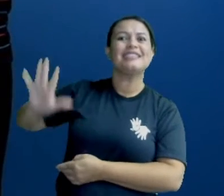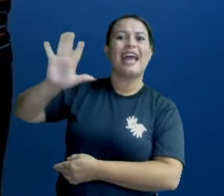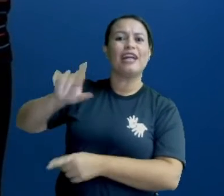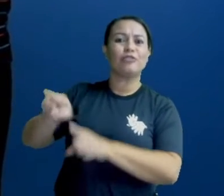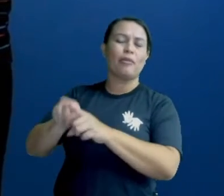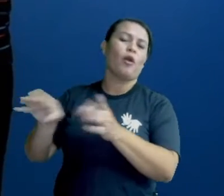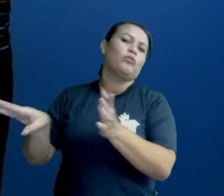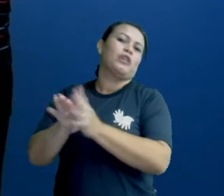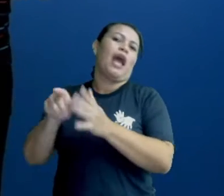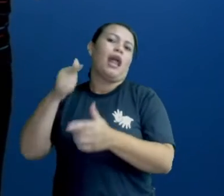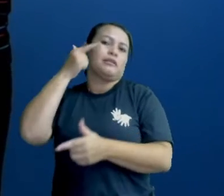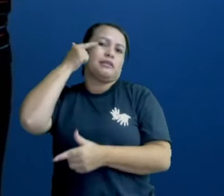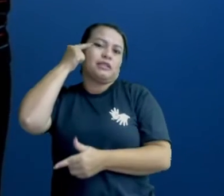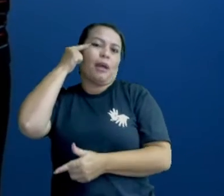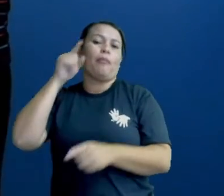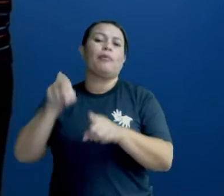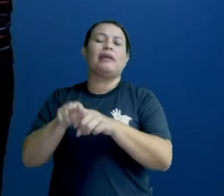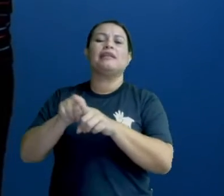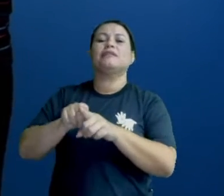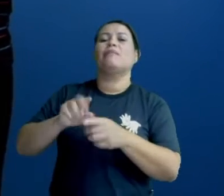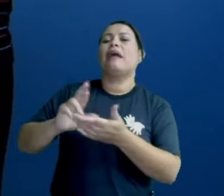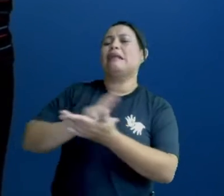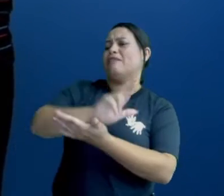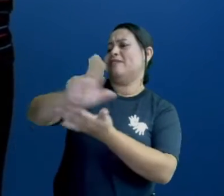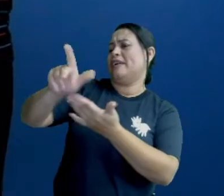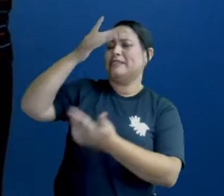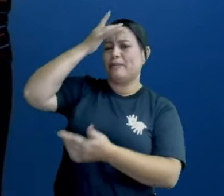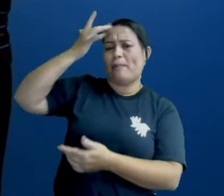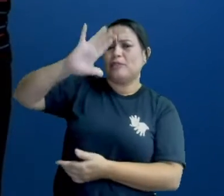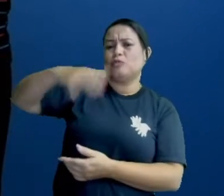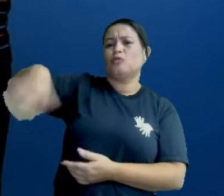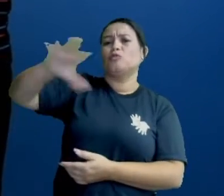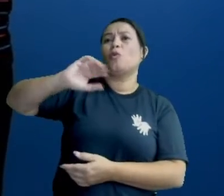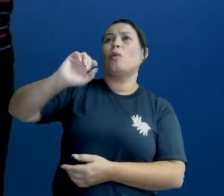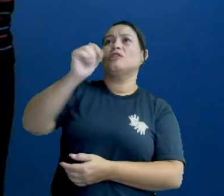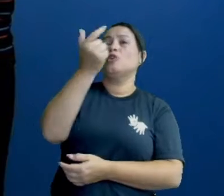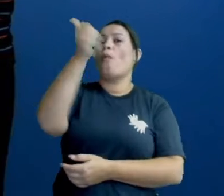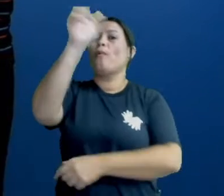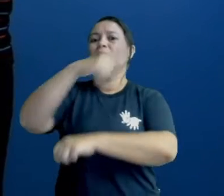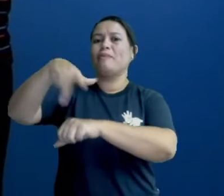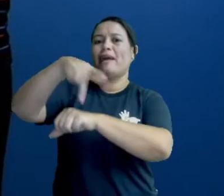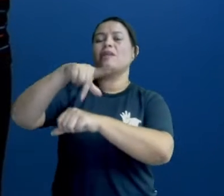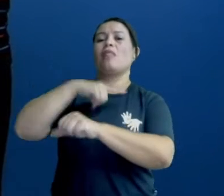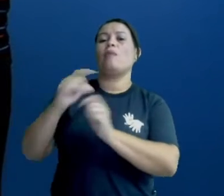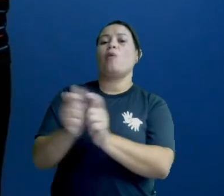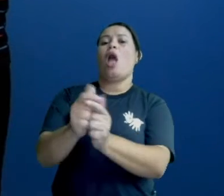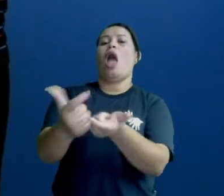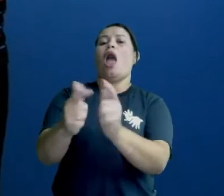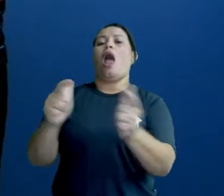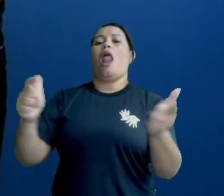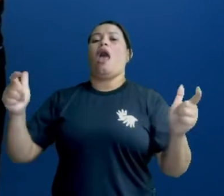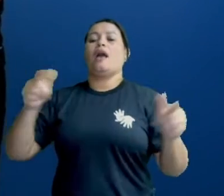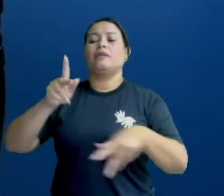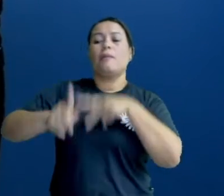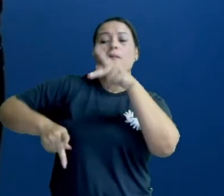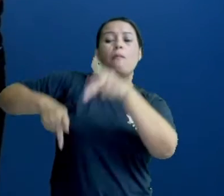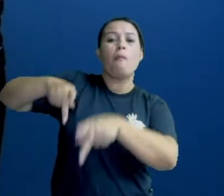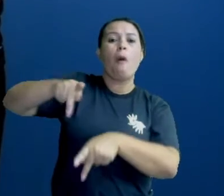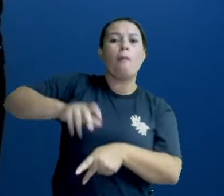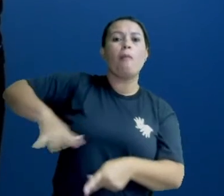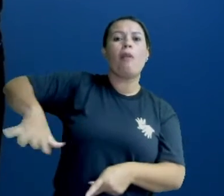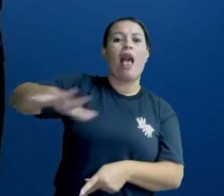como japoneses, libaneses, sírios, iraquianos, né? Então a gente tem uma grande população e além de ser grande, a gente tem